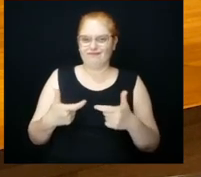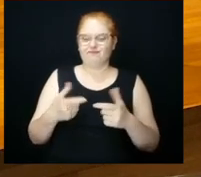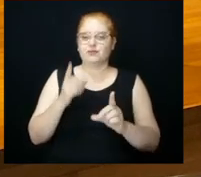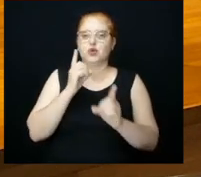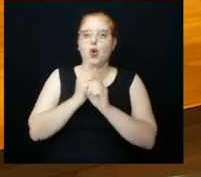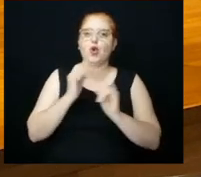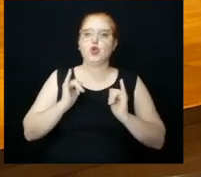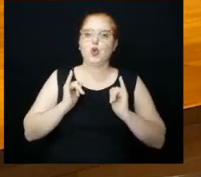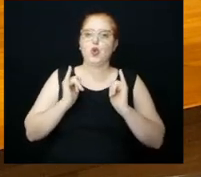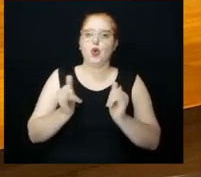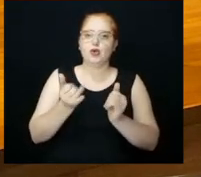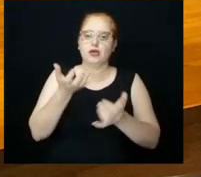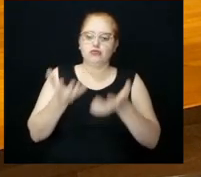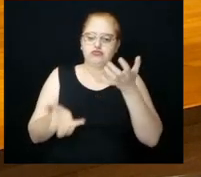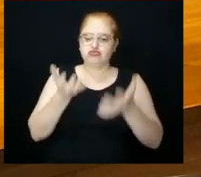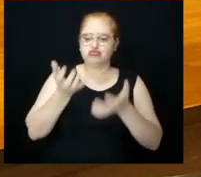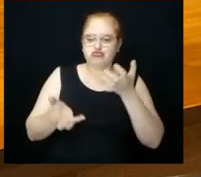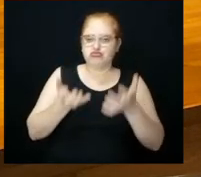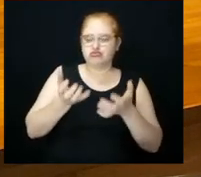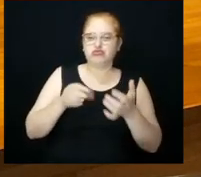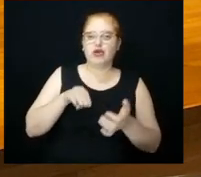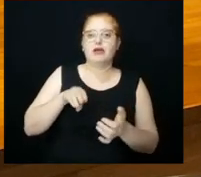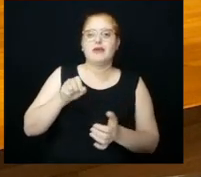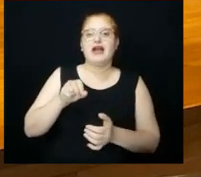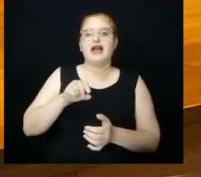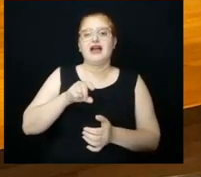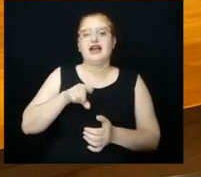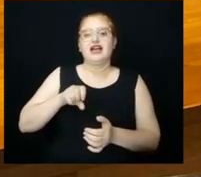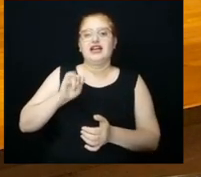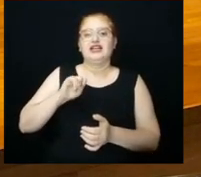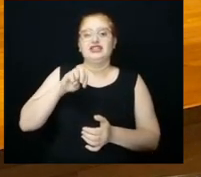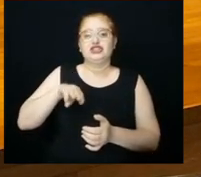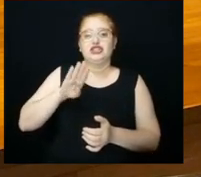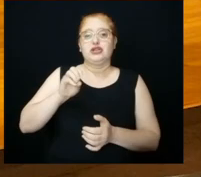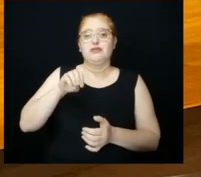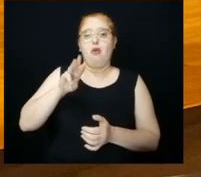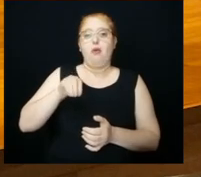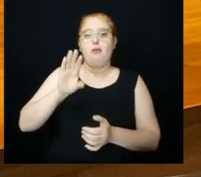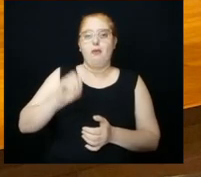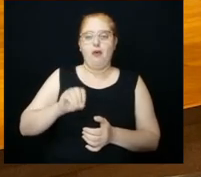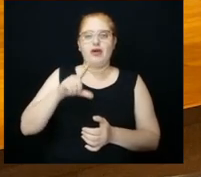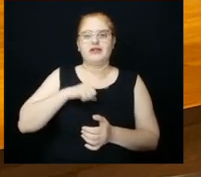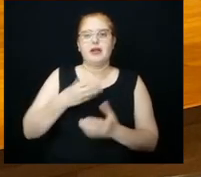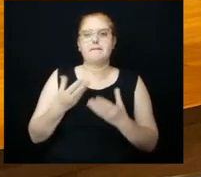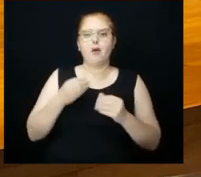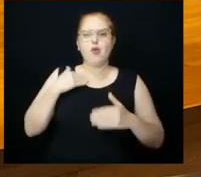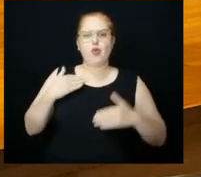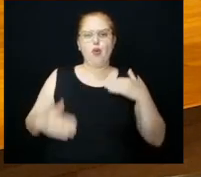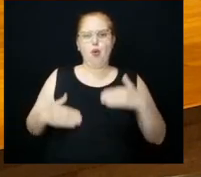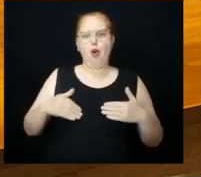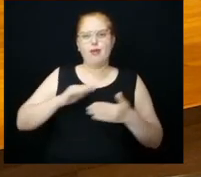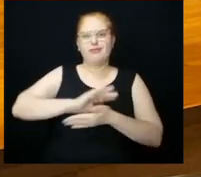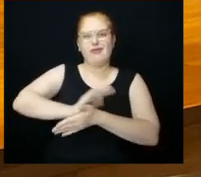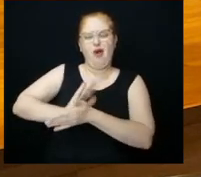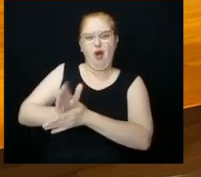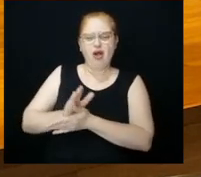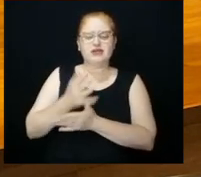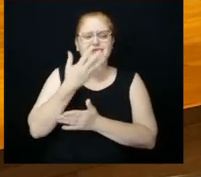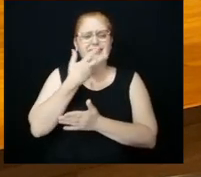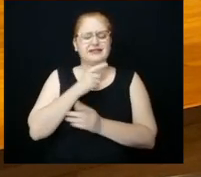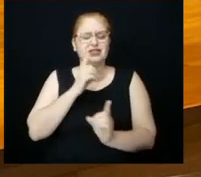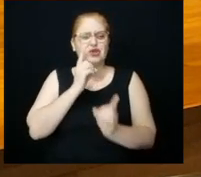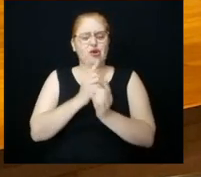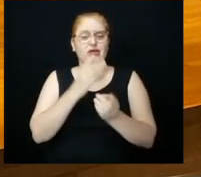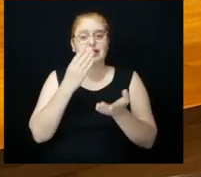Eles encontram esse ônibus queimado, que é o machimbombo, né? E com muitos corpos, e a criança, que é o Muidinga, encontra